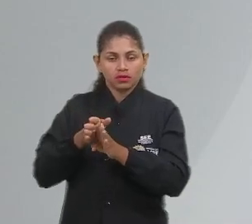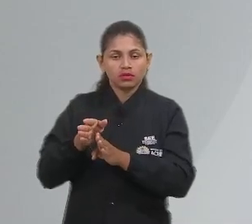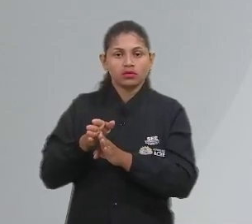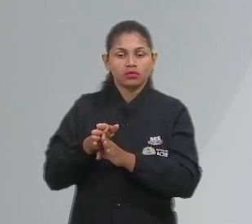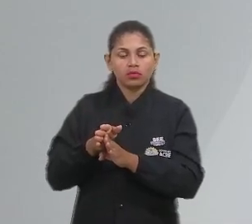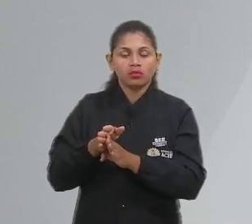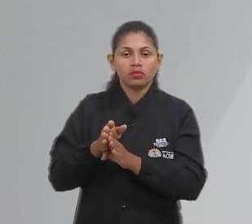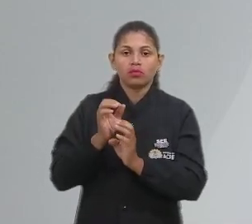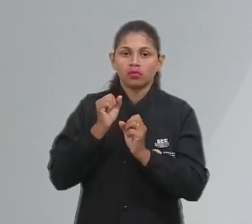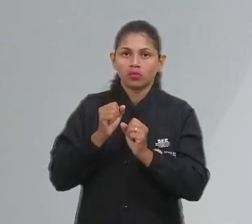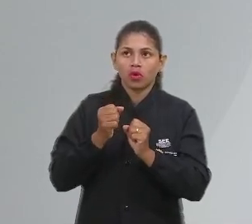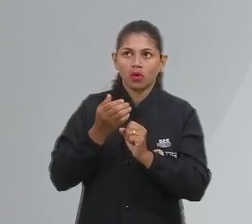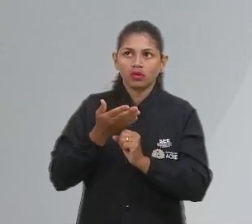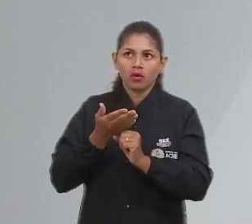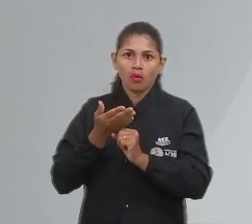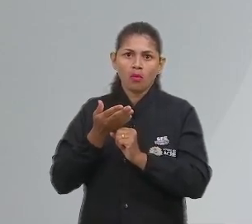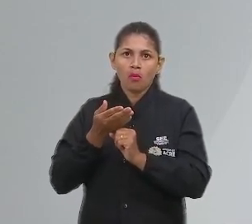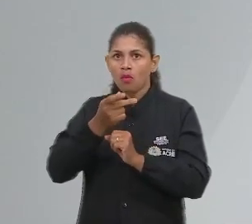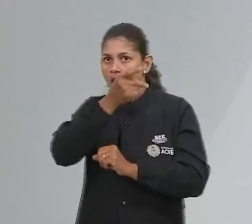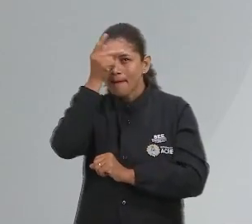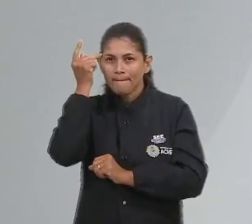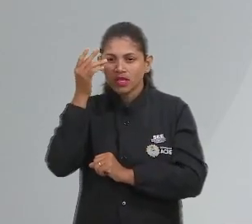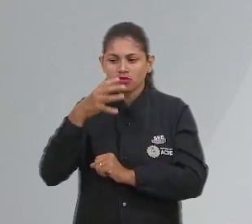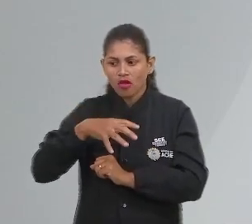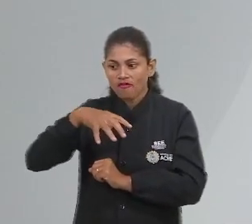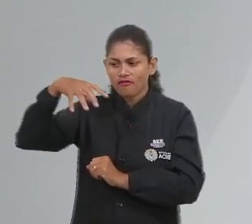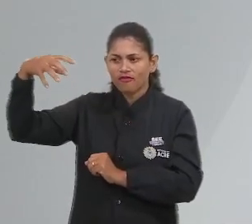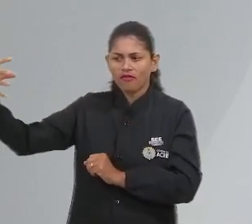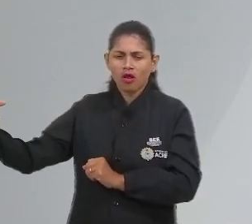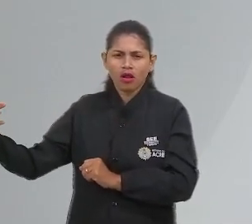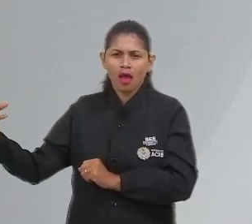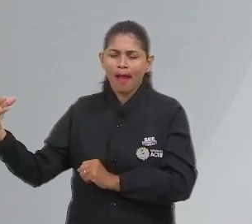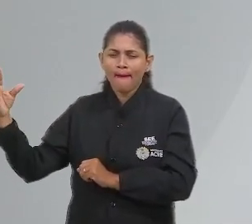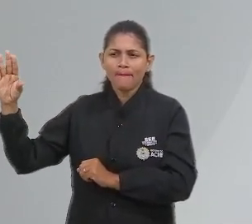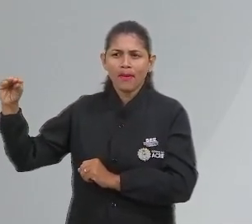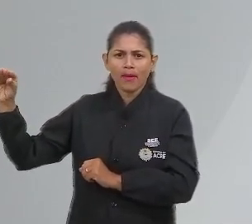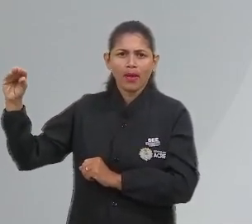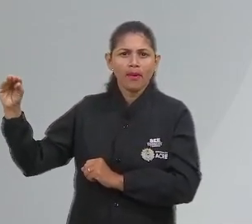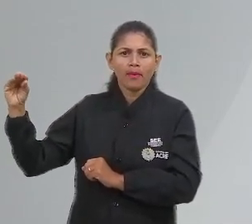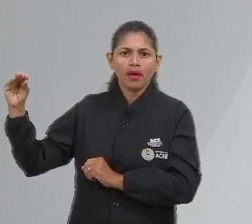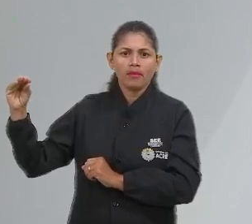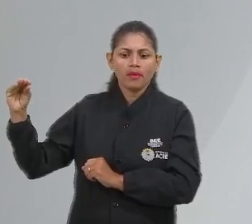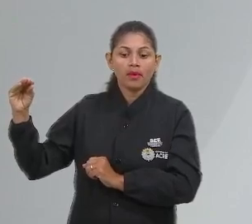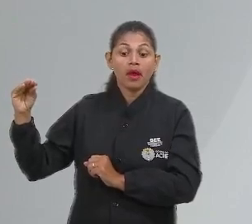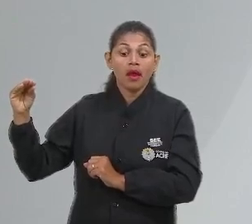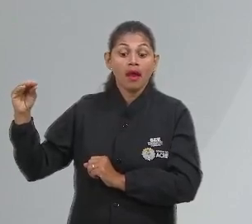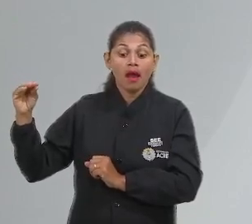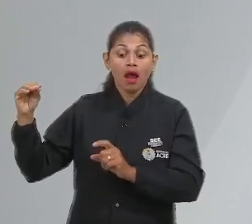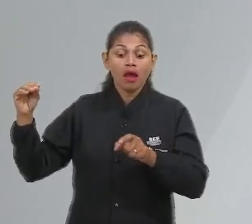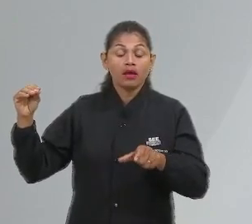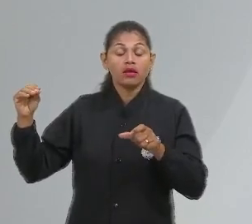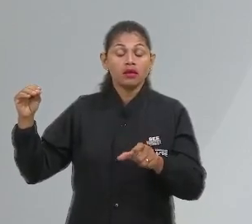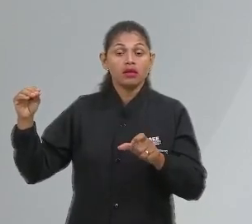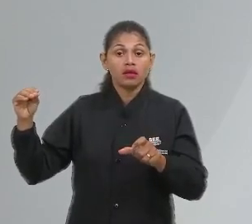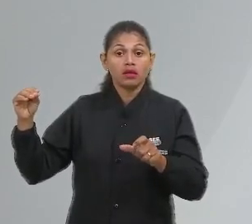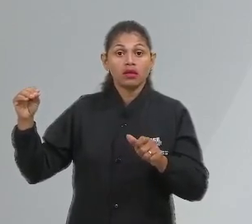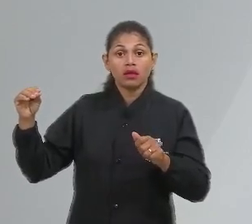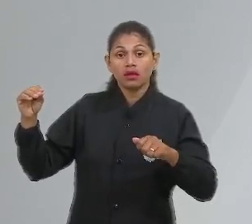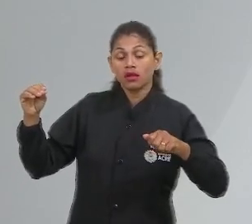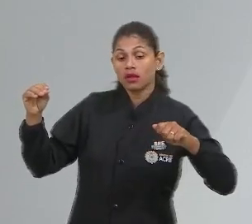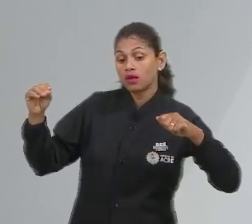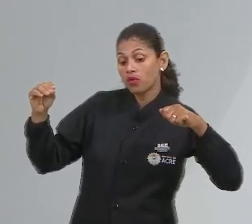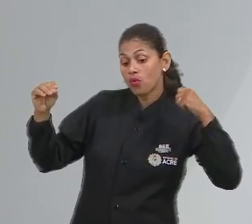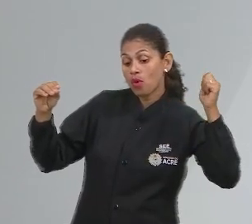fora, né, a partir do que ele está concentrando ali o seu foco, certo? Por exemplo, vou dar um exemplo básico